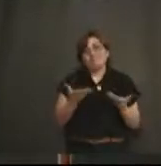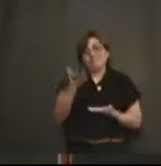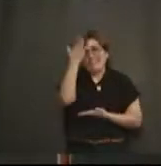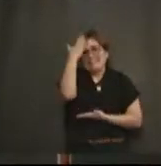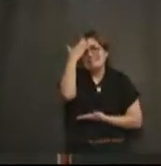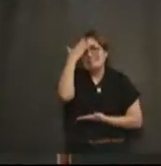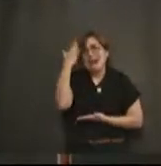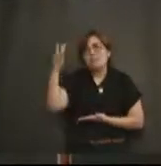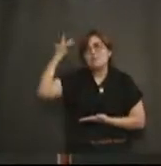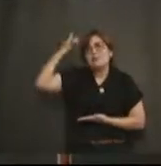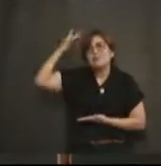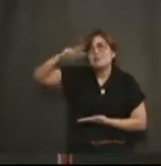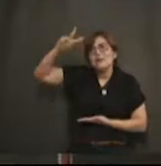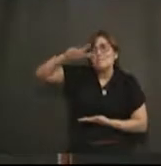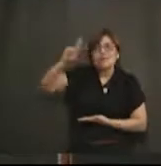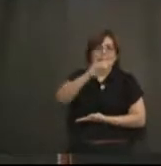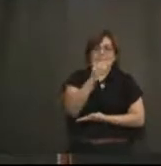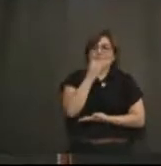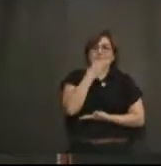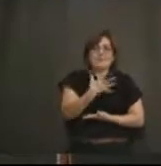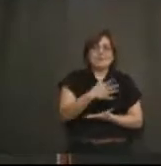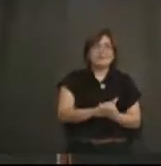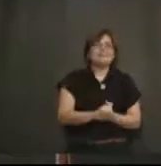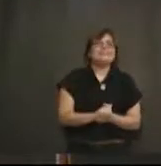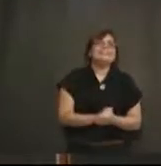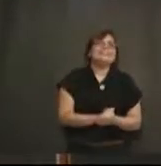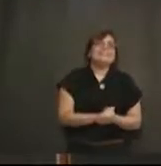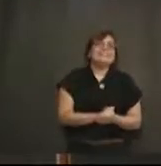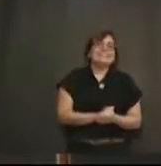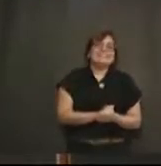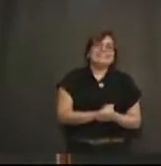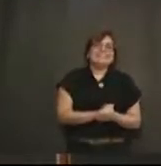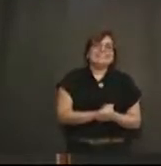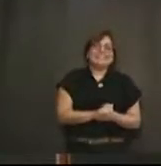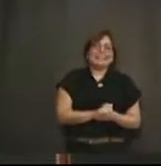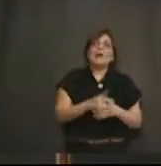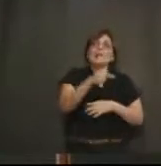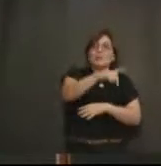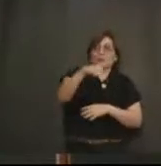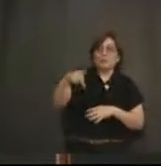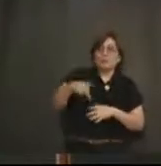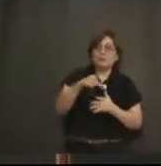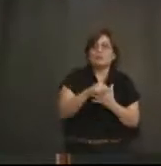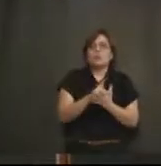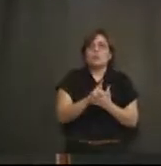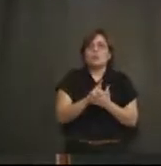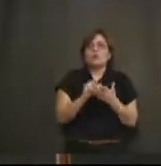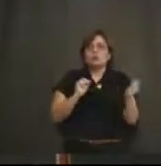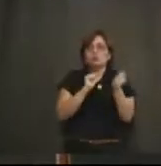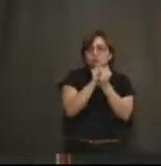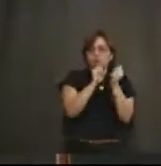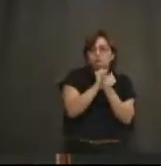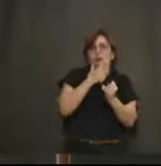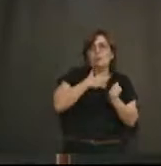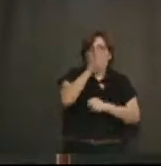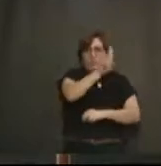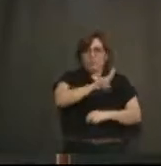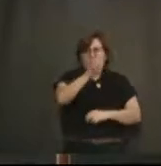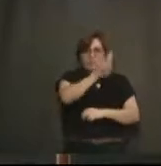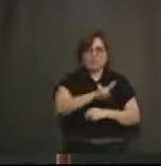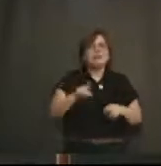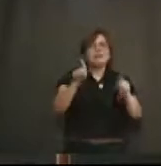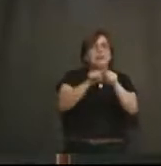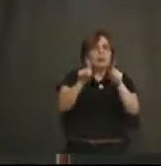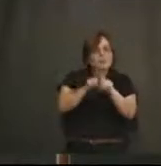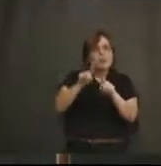memória, né? Professor José Miguel Veloso, evidentemente, né? Que foi, inclusive, professor na minha universidade. Mas temos também outro contato com José